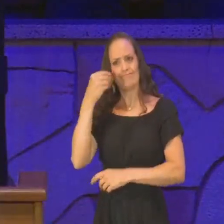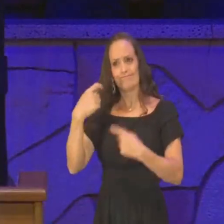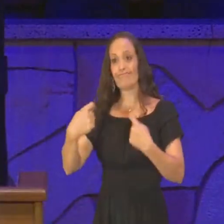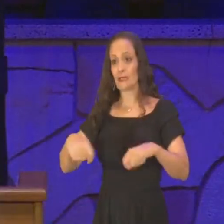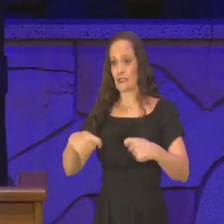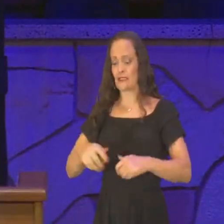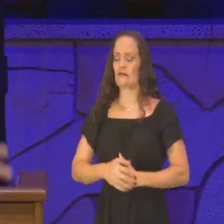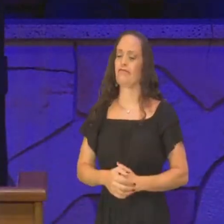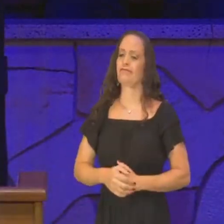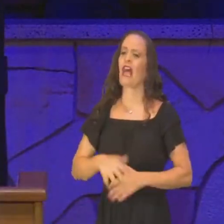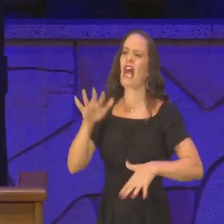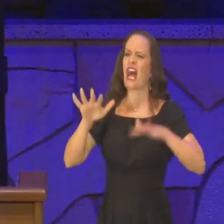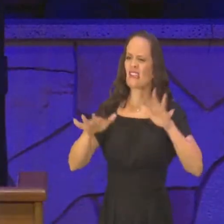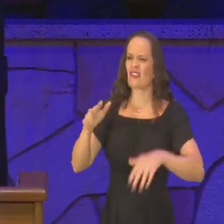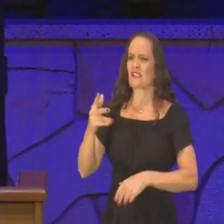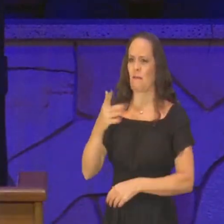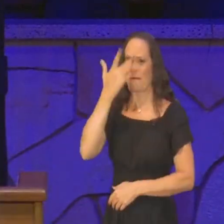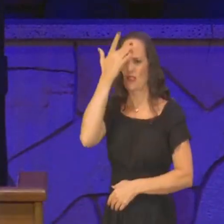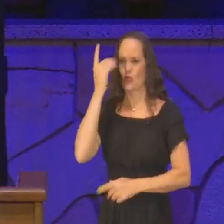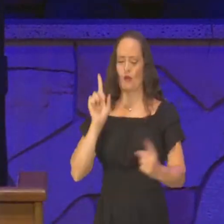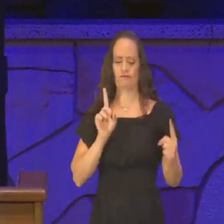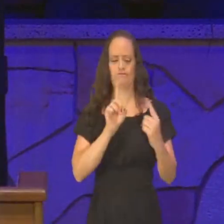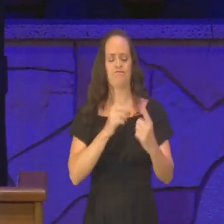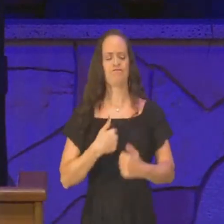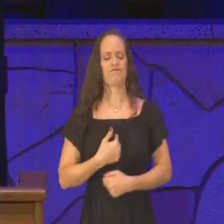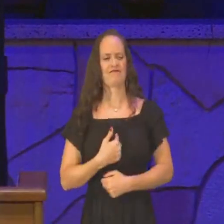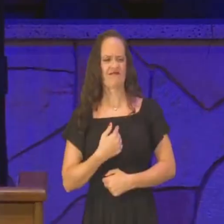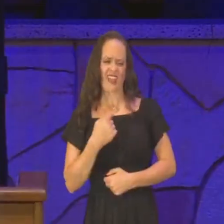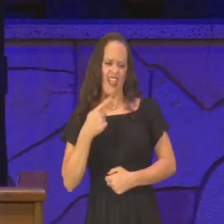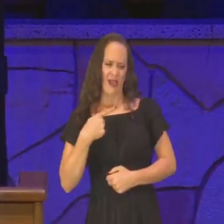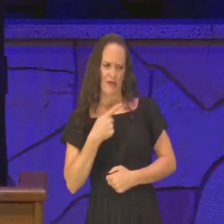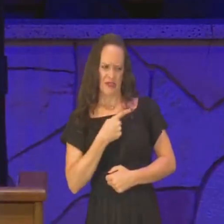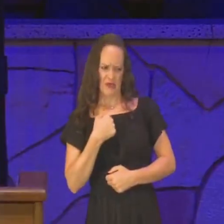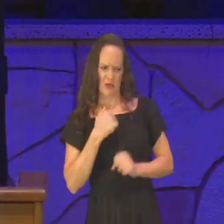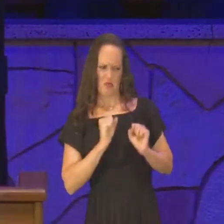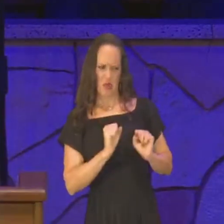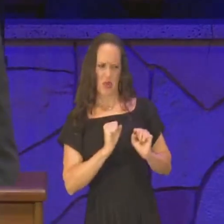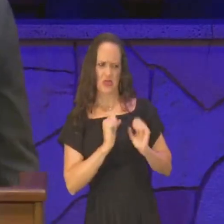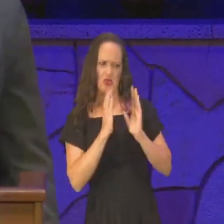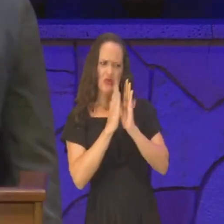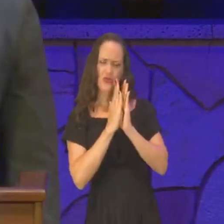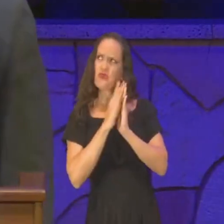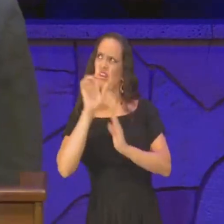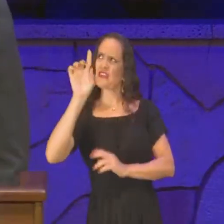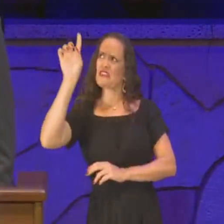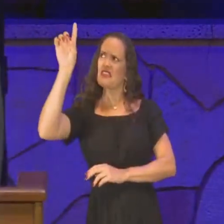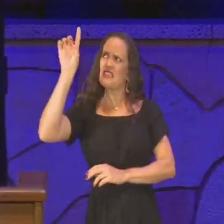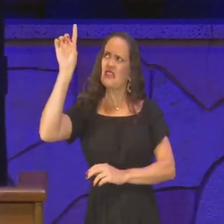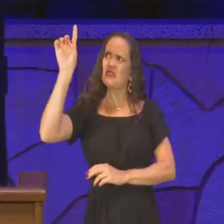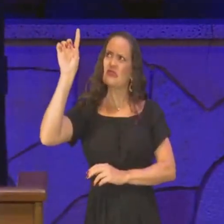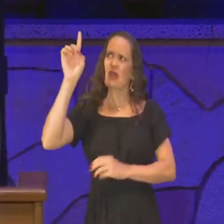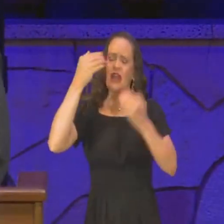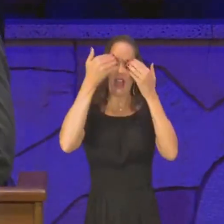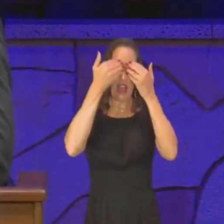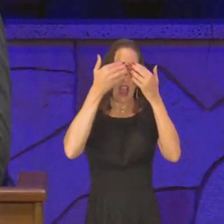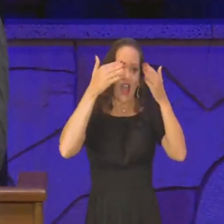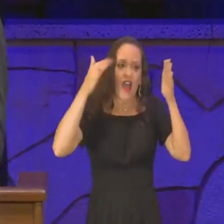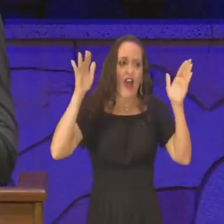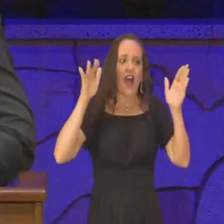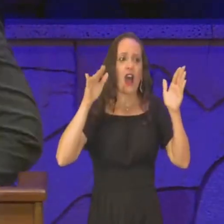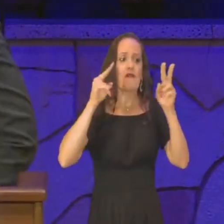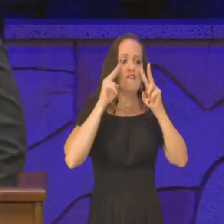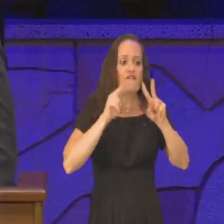Por vezes eu encontro alguém falando assim: pastor, eu posso, orar a Deus para que Ele abra a minha visão espiritual e eu